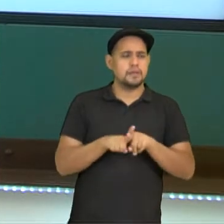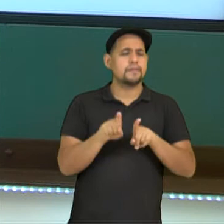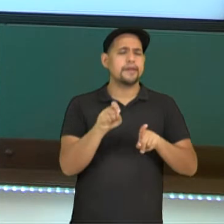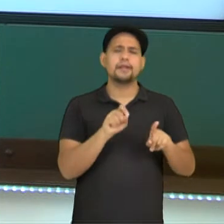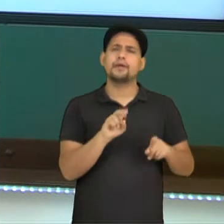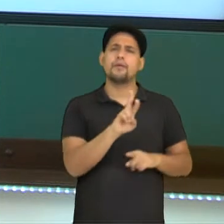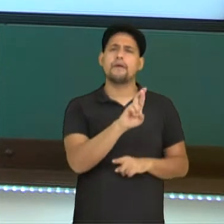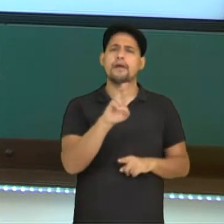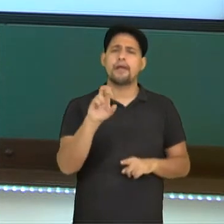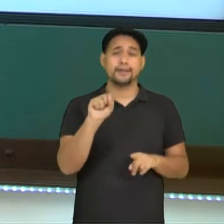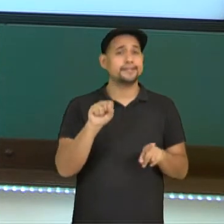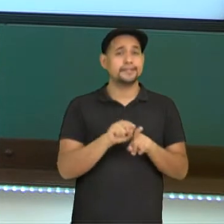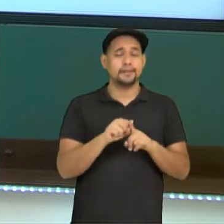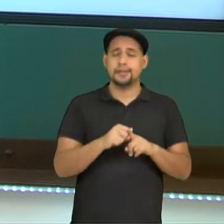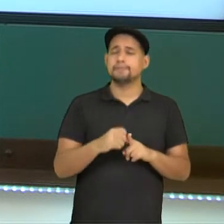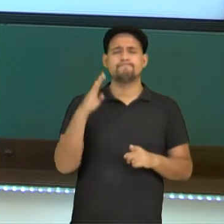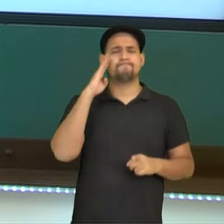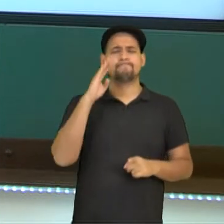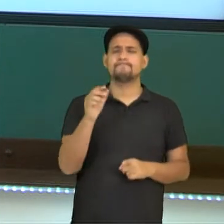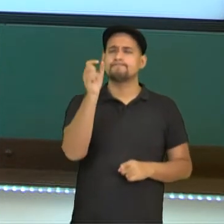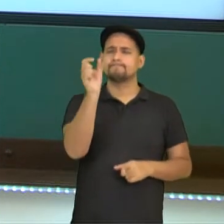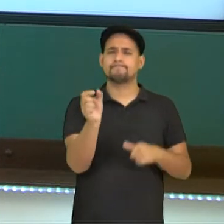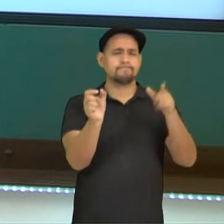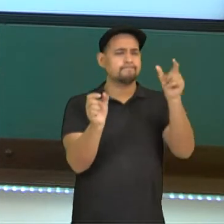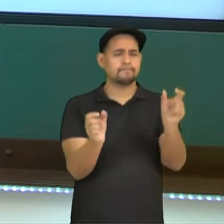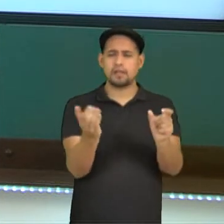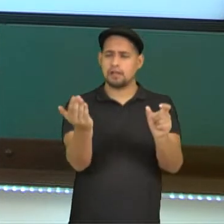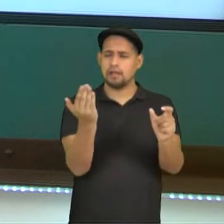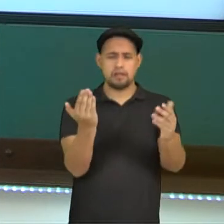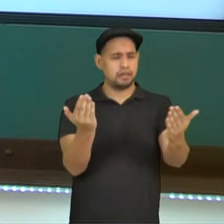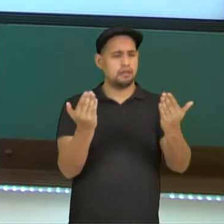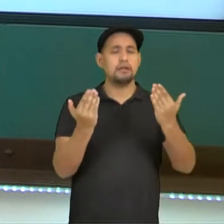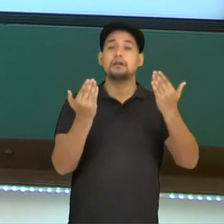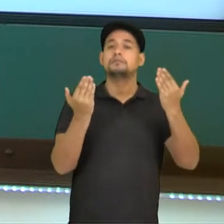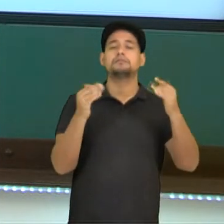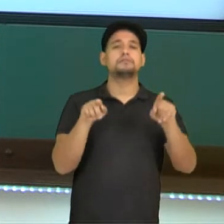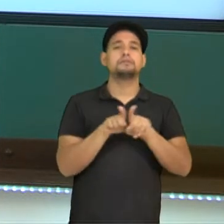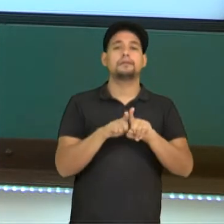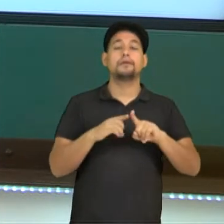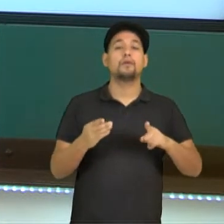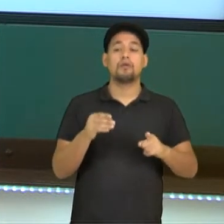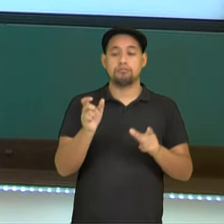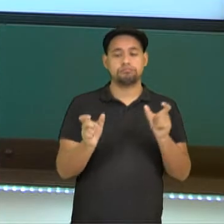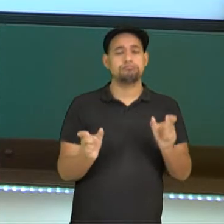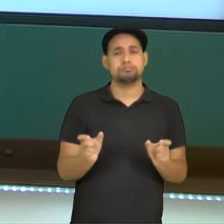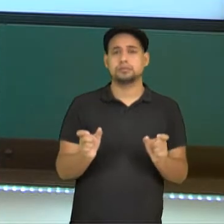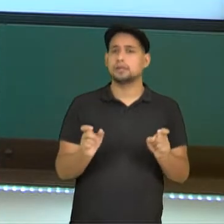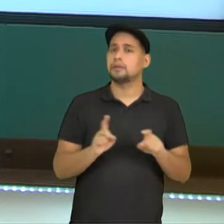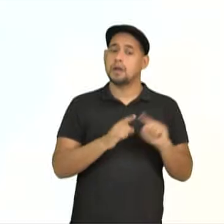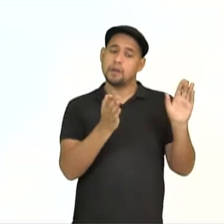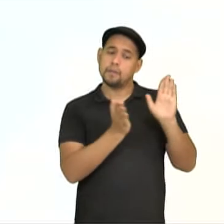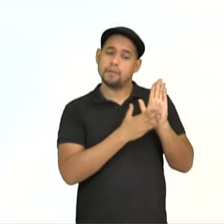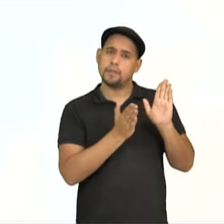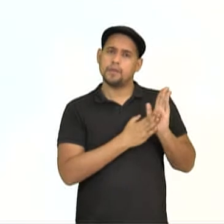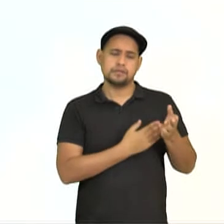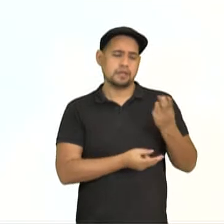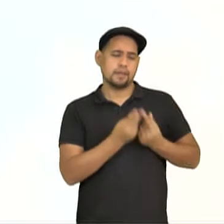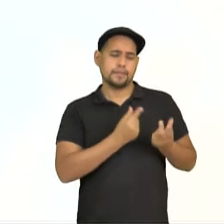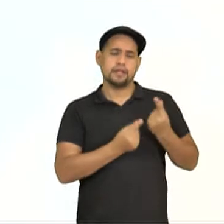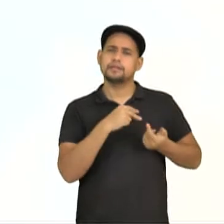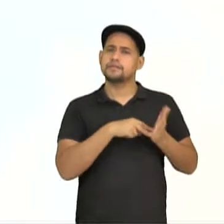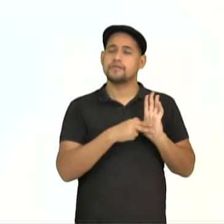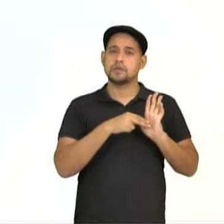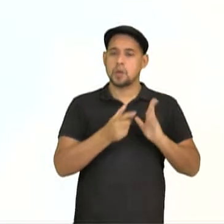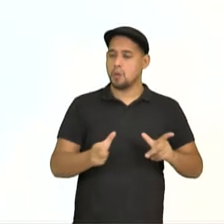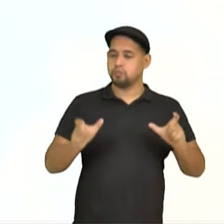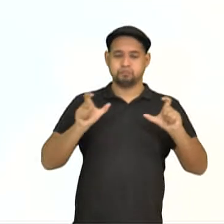Soviética. Principais características para você verificar diferenças entre os lados. Proposta capitalista de